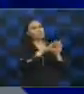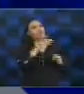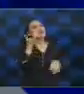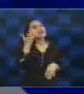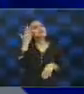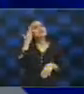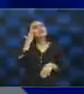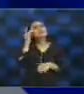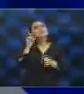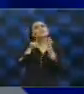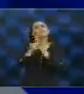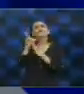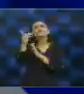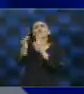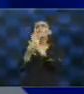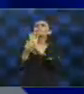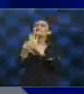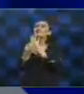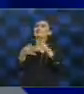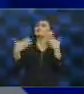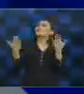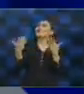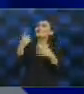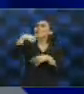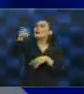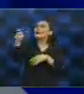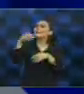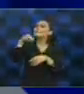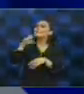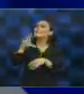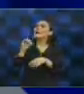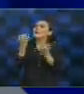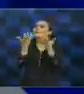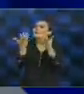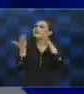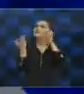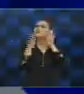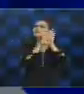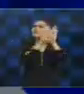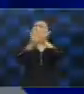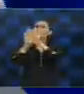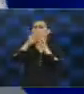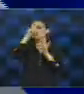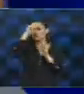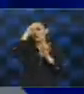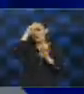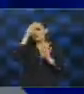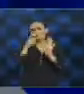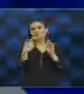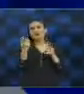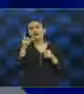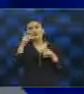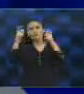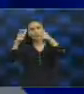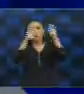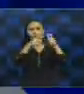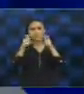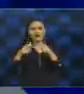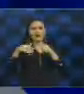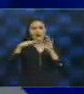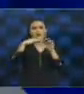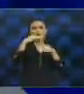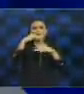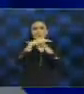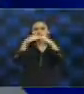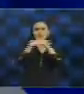de saber qual a sua opinião sobre esse escândalo terrível que faz com que pessoas do condomínio Efigênio não durmam, que faz